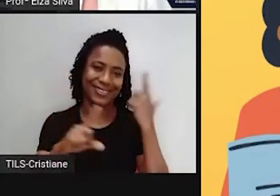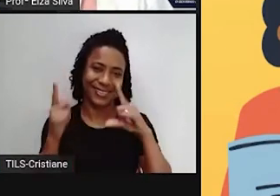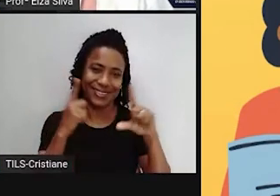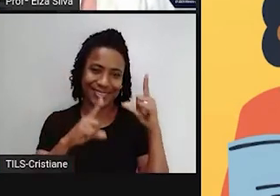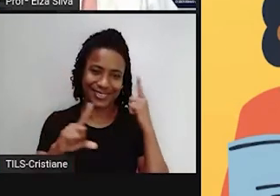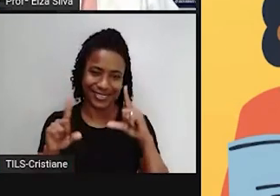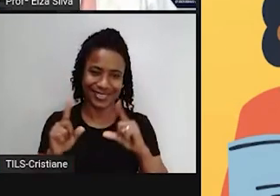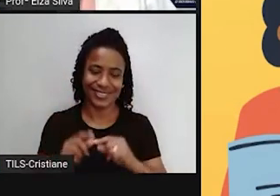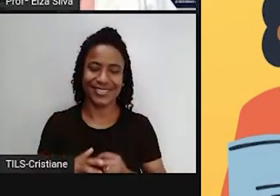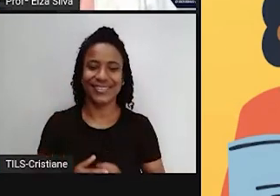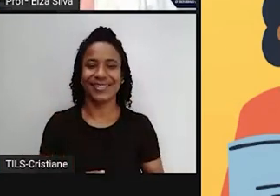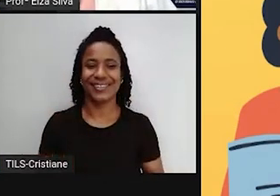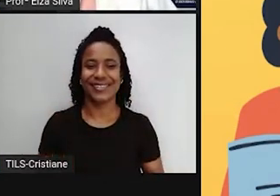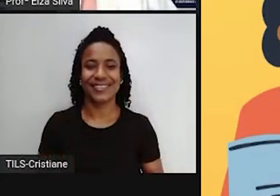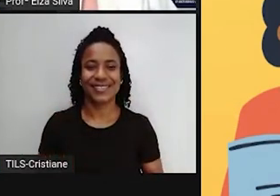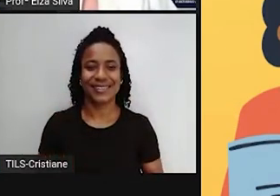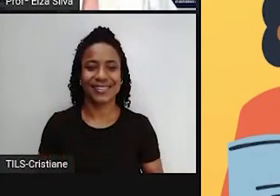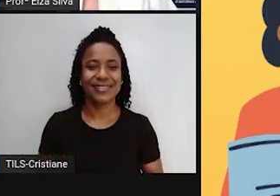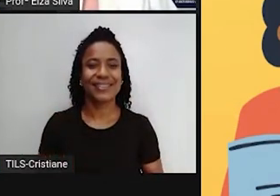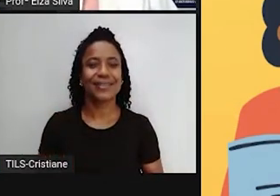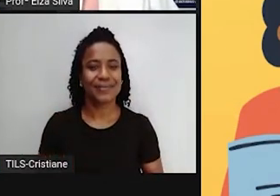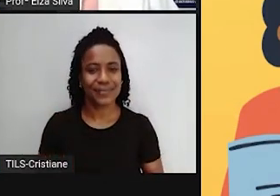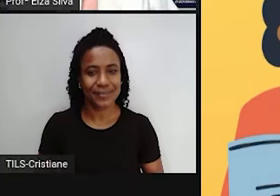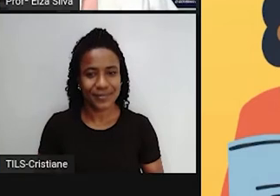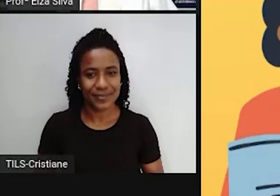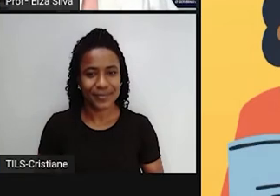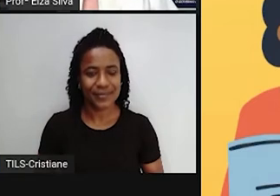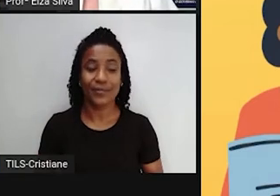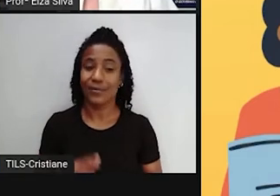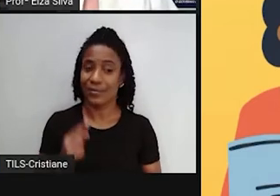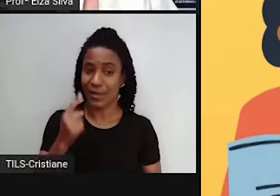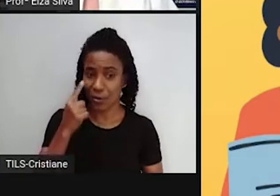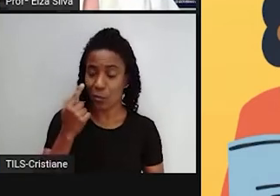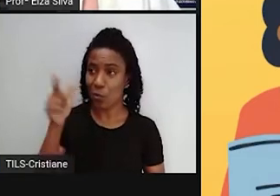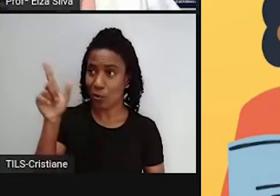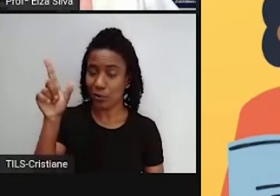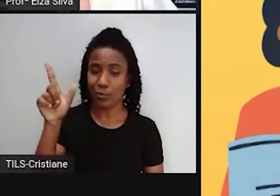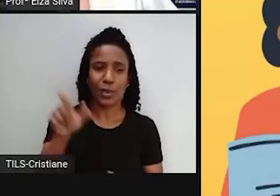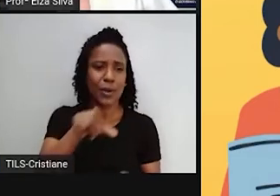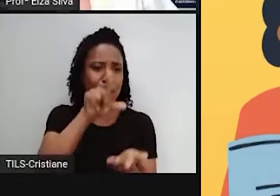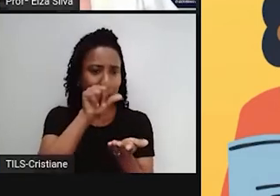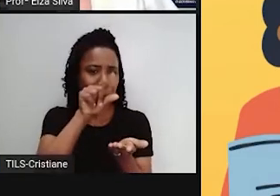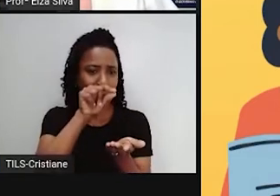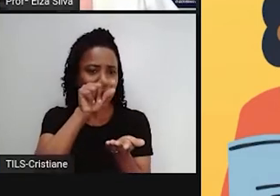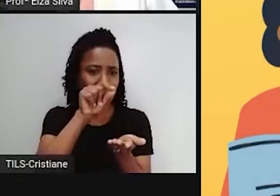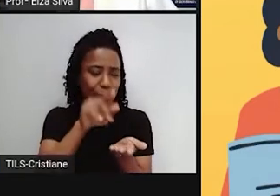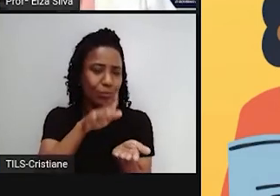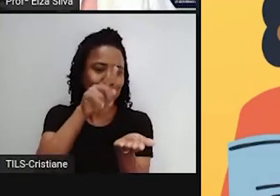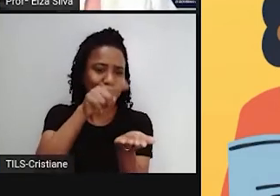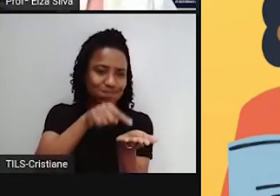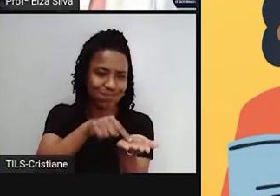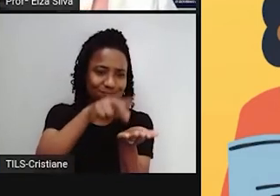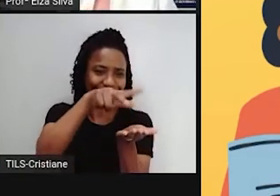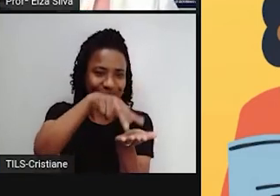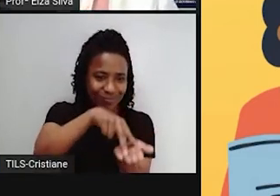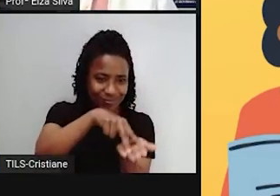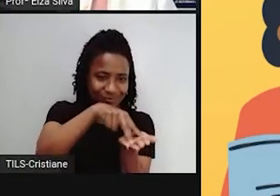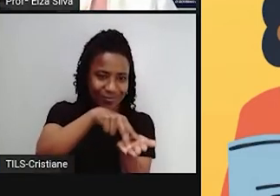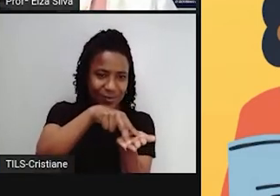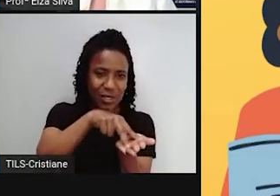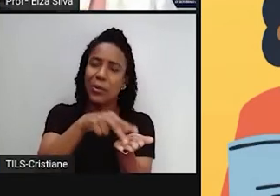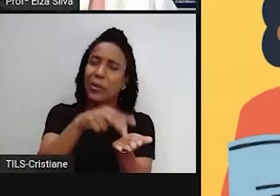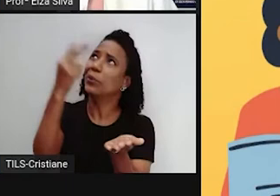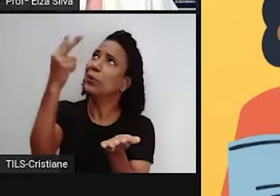Let's go. O próximo, melhor um pássaro na mão do que dois voando, nos ensina que